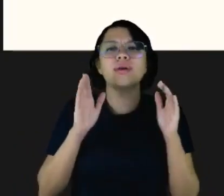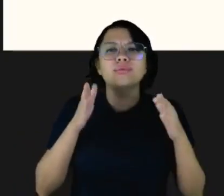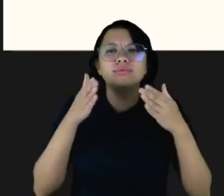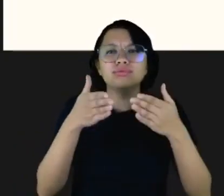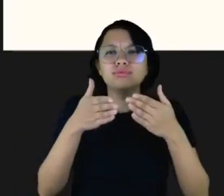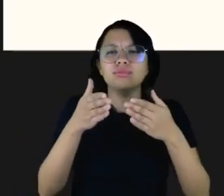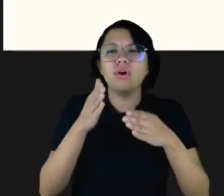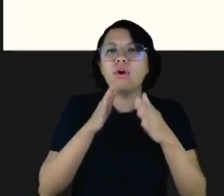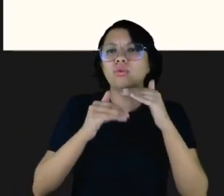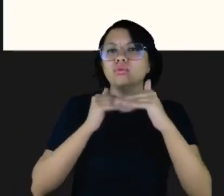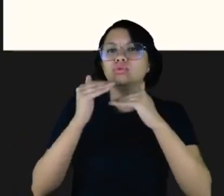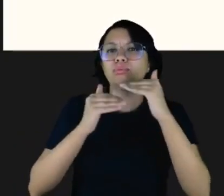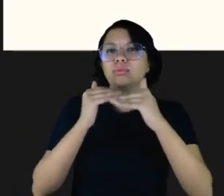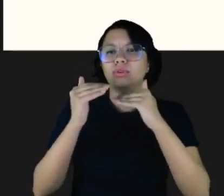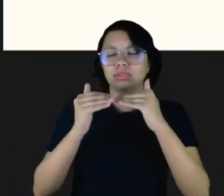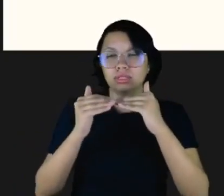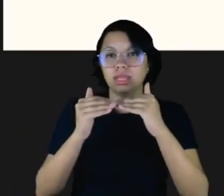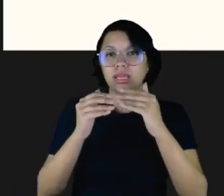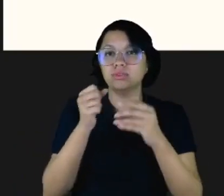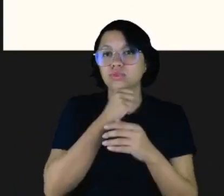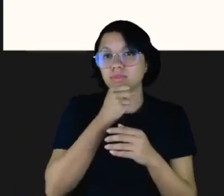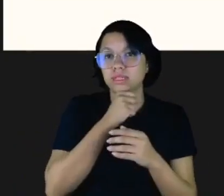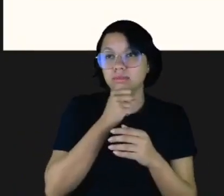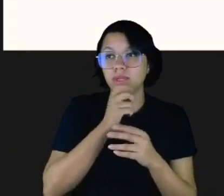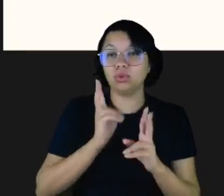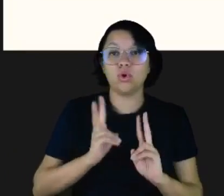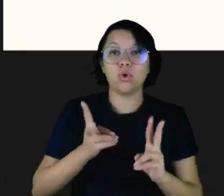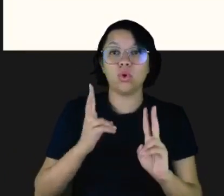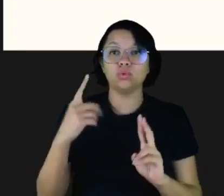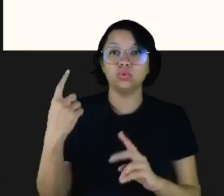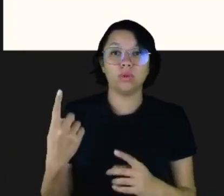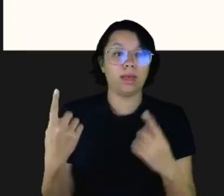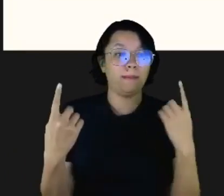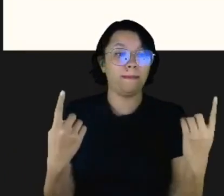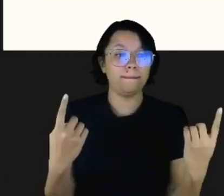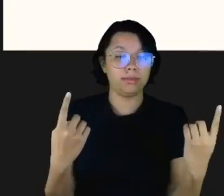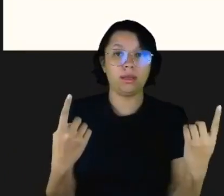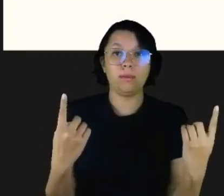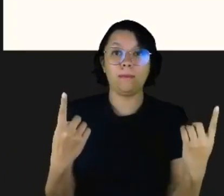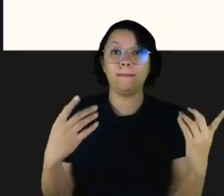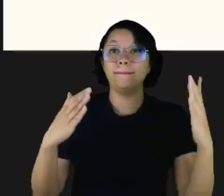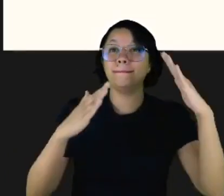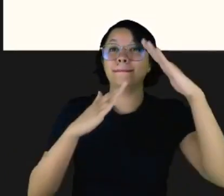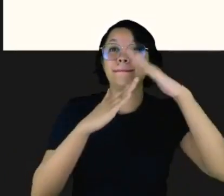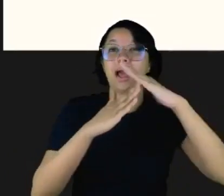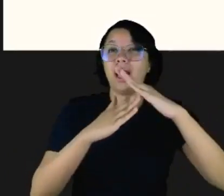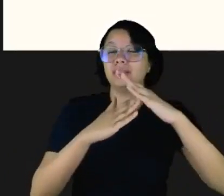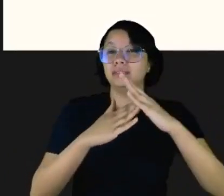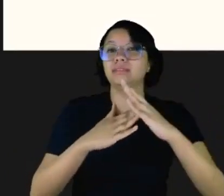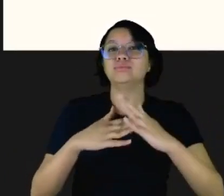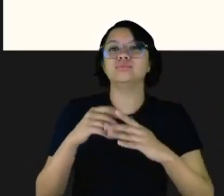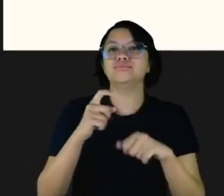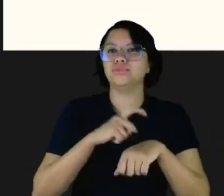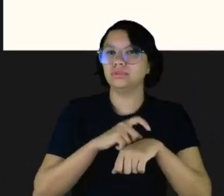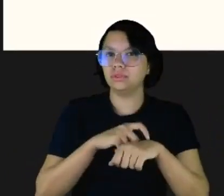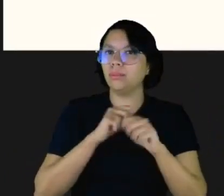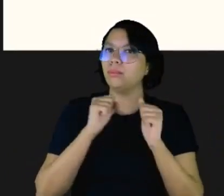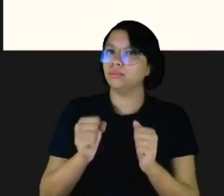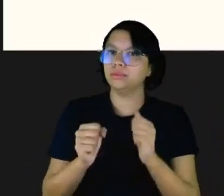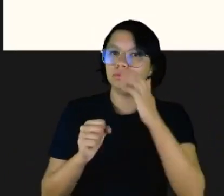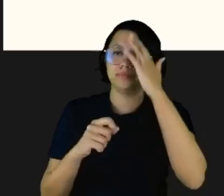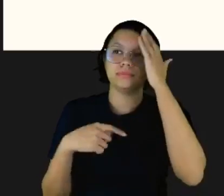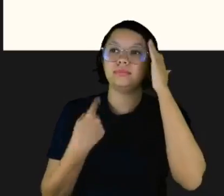envelhecimento? Mantermos as duas o máximo de tempo possível. Então, o nosso papel